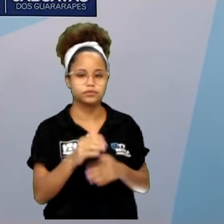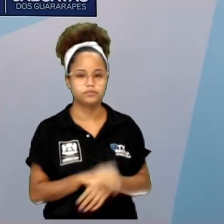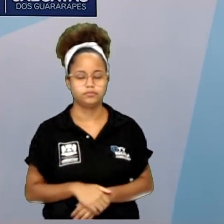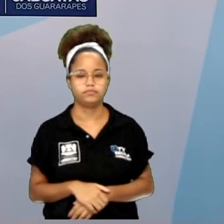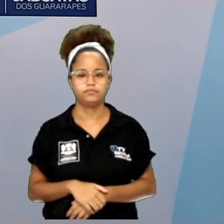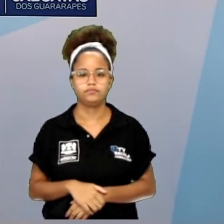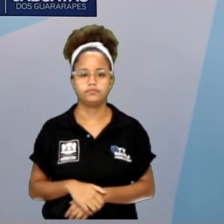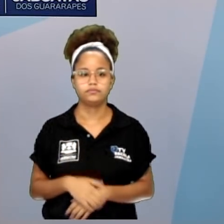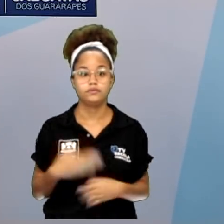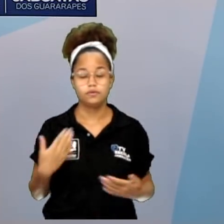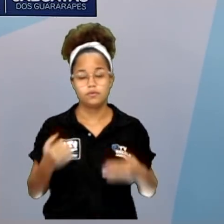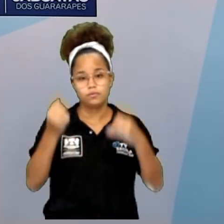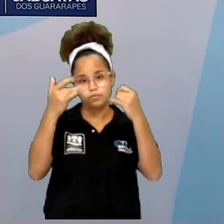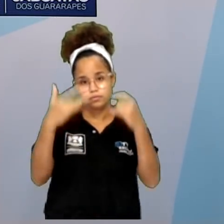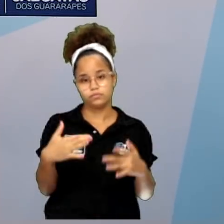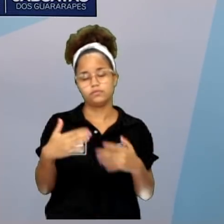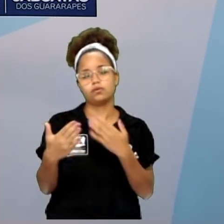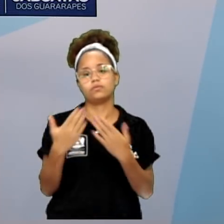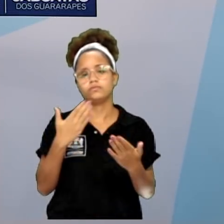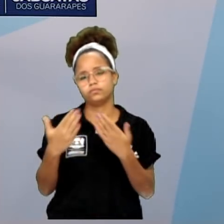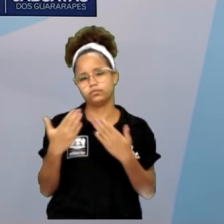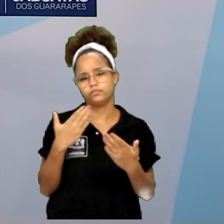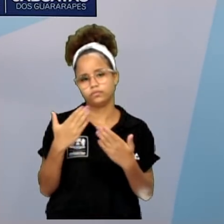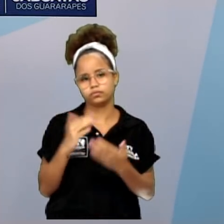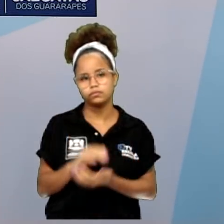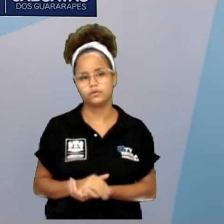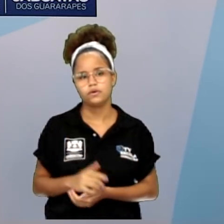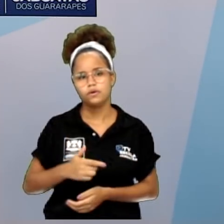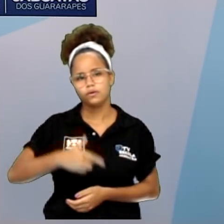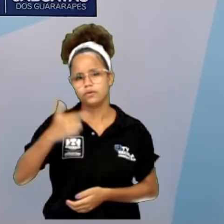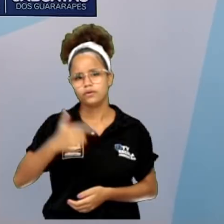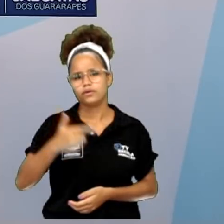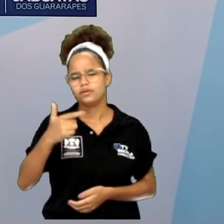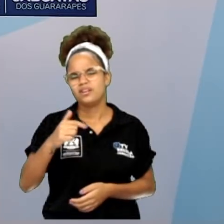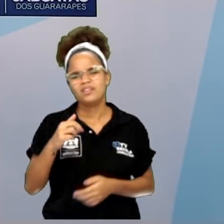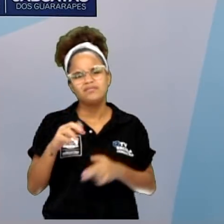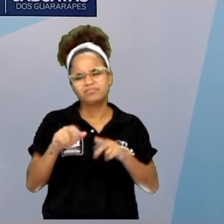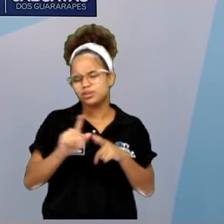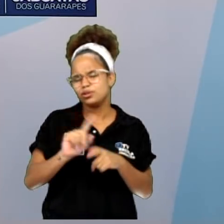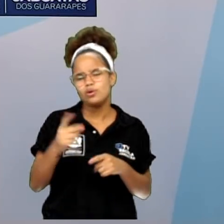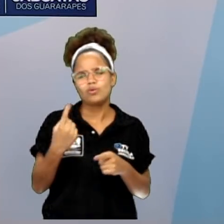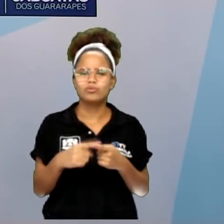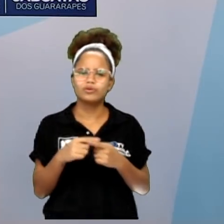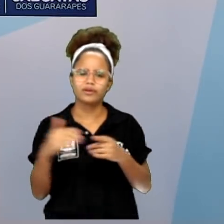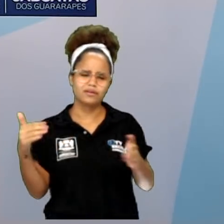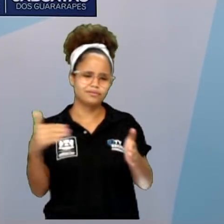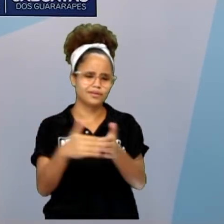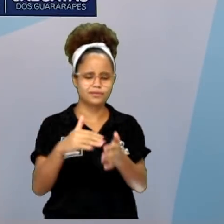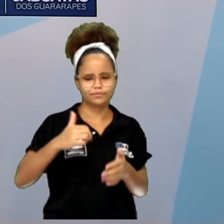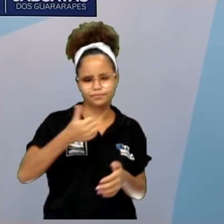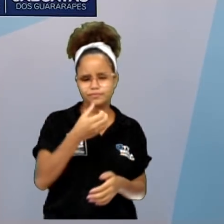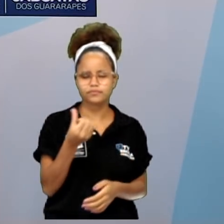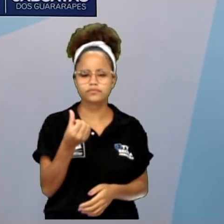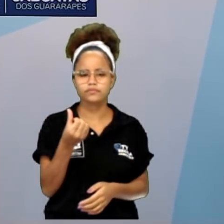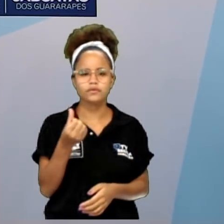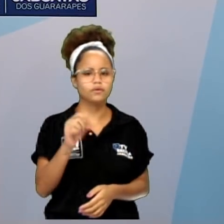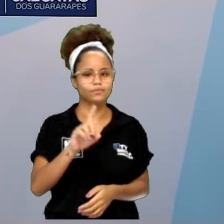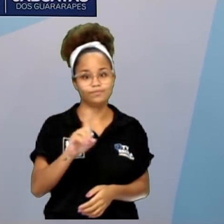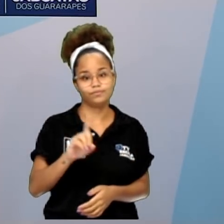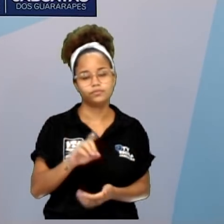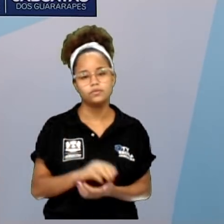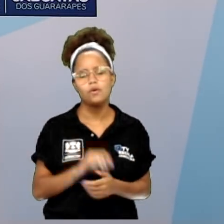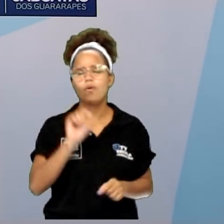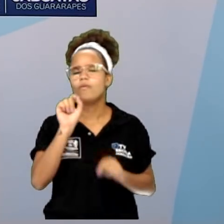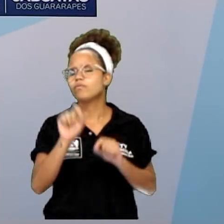E aí eles estão dizendo aqui nessa conversa, né, que para o segundo aqui não vai fazer diferença, porque eles não vão chegar lá. O que essa charge quer dizer, pessoal?